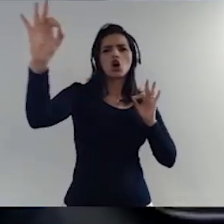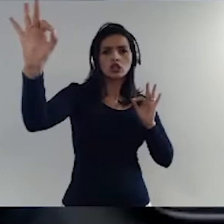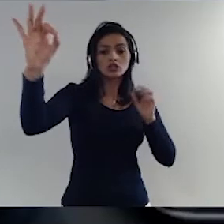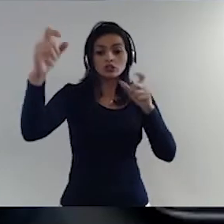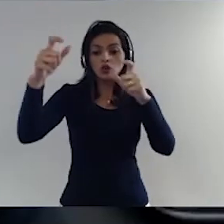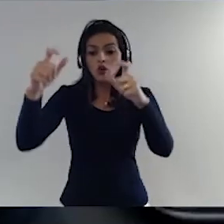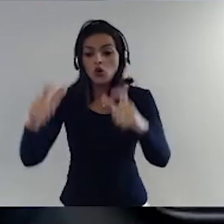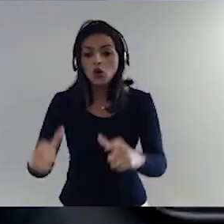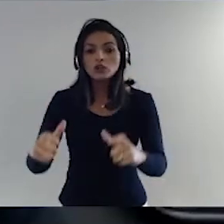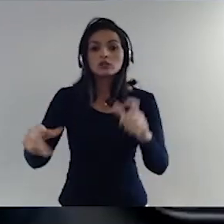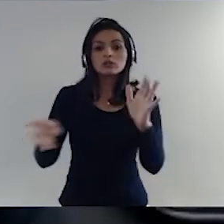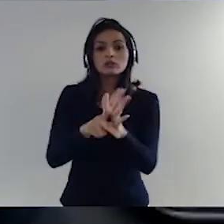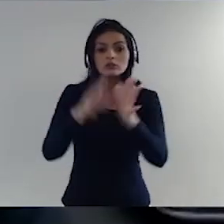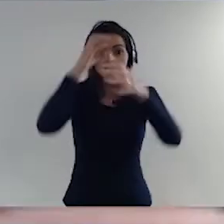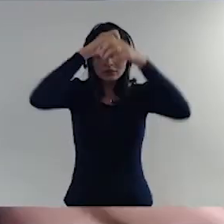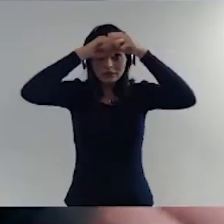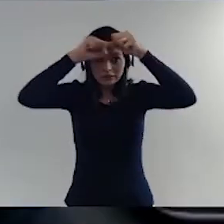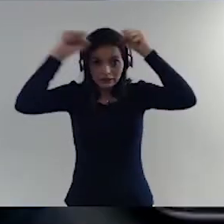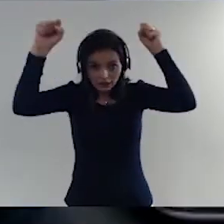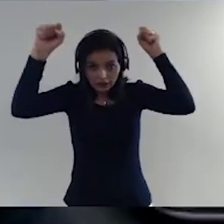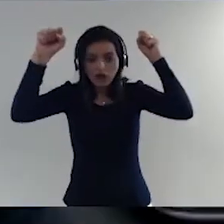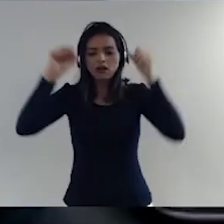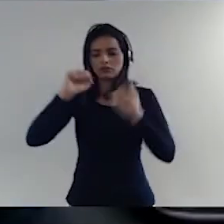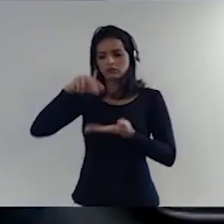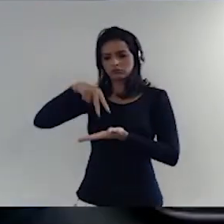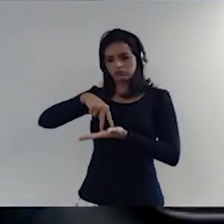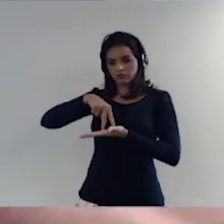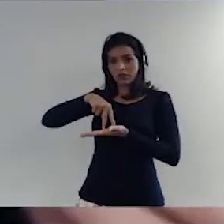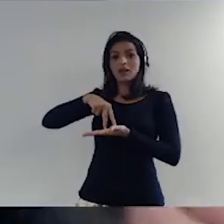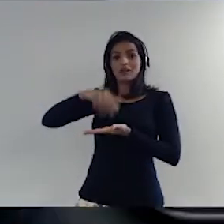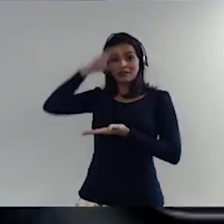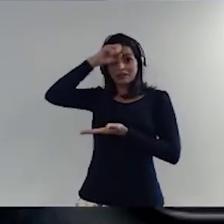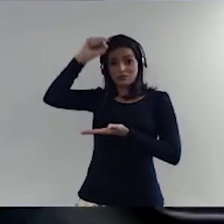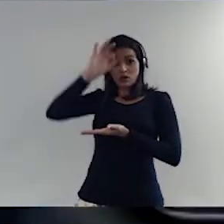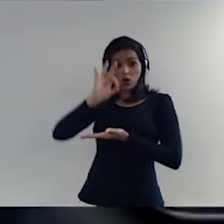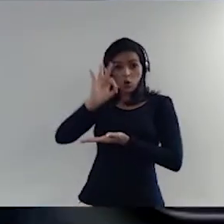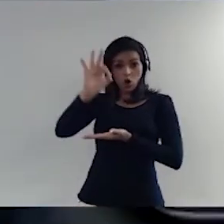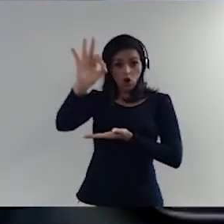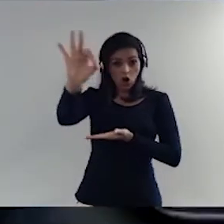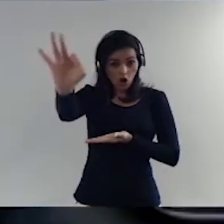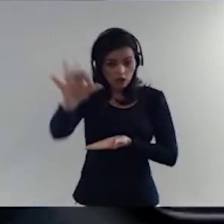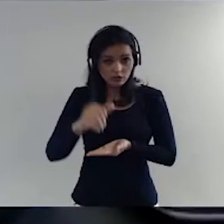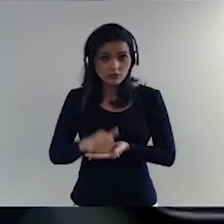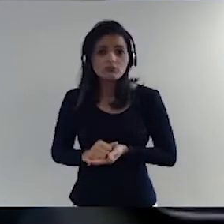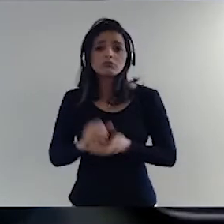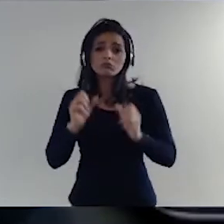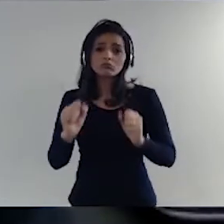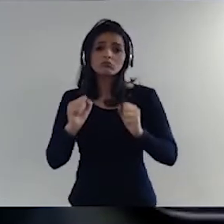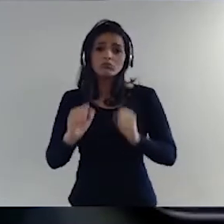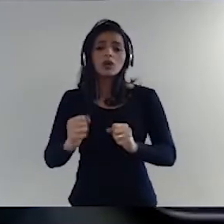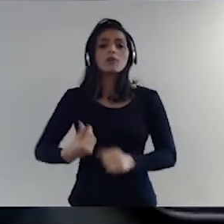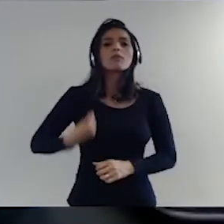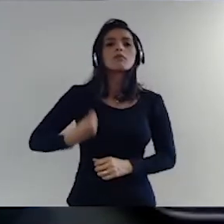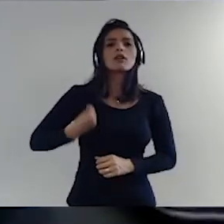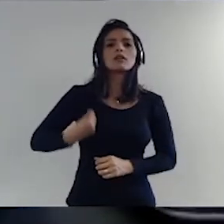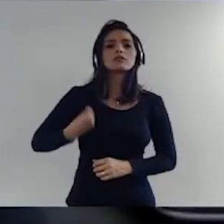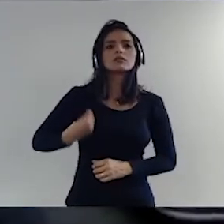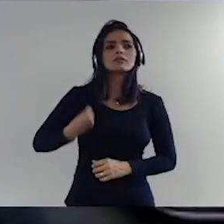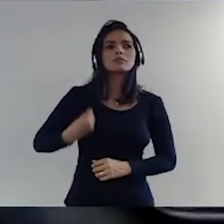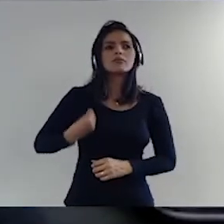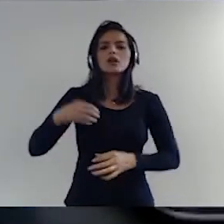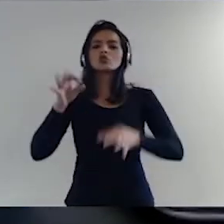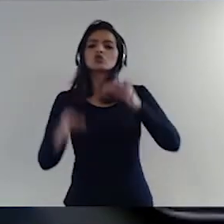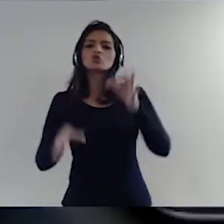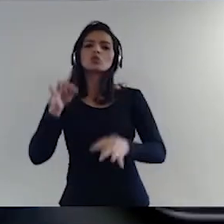do tribunal possa participar de um julgamento, promovendo aí a sua sustentação oral, isso